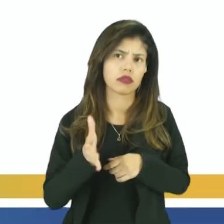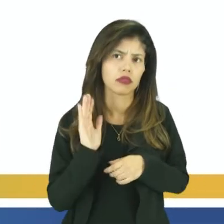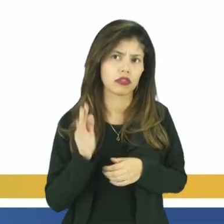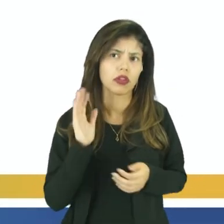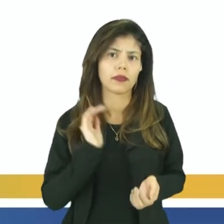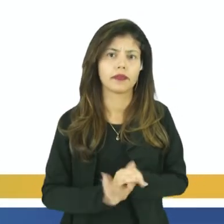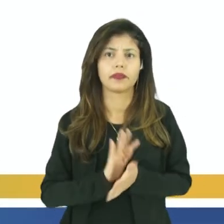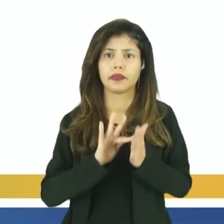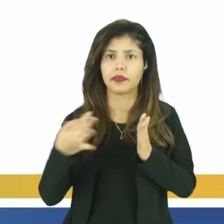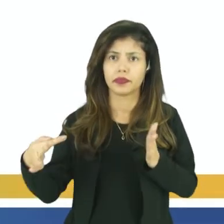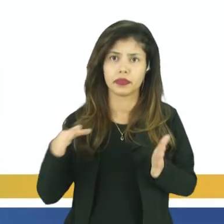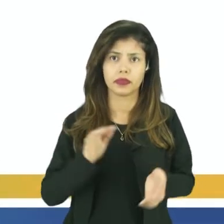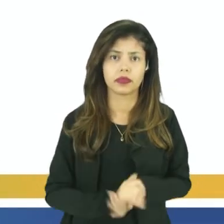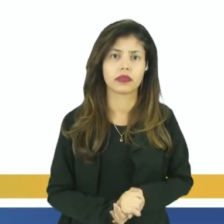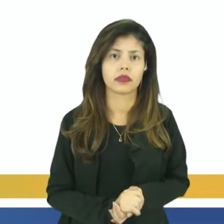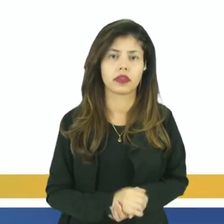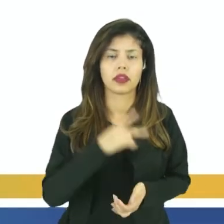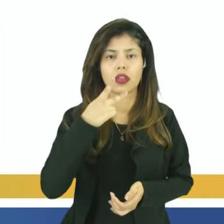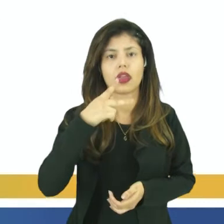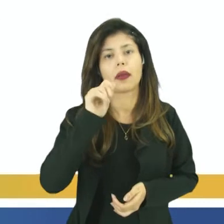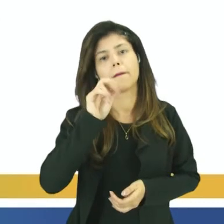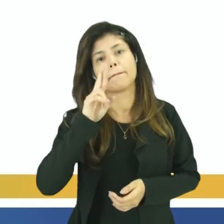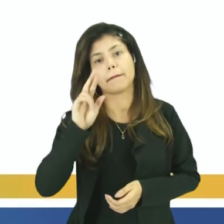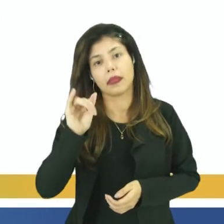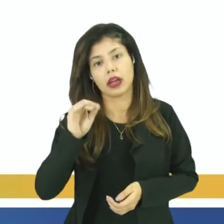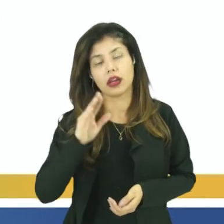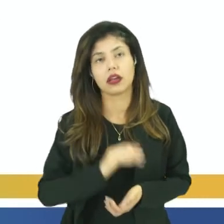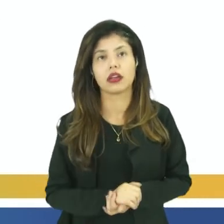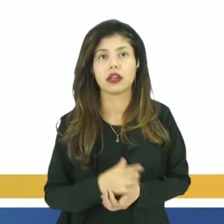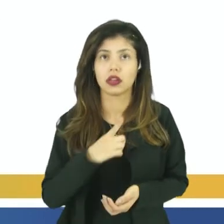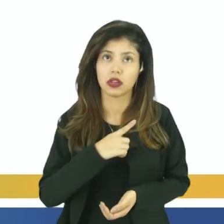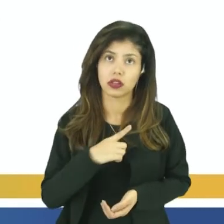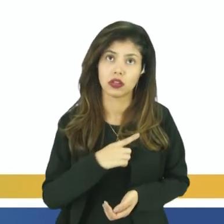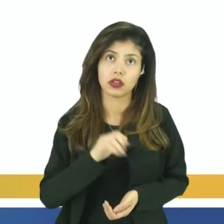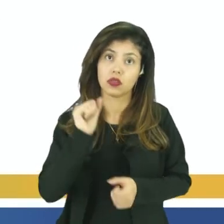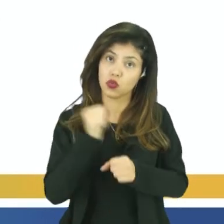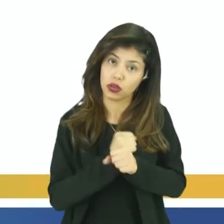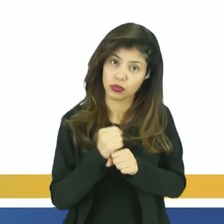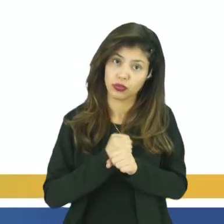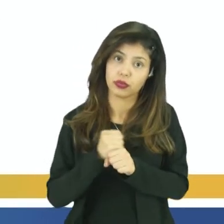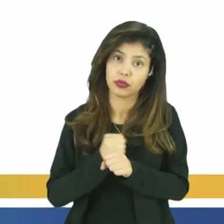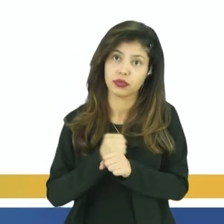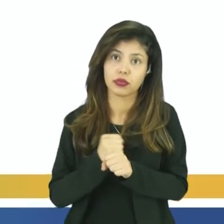nas funções. O par ordenado aí que nós temos é o ano